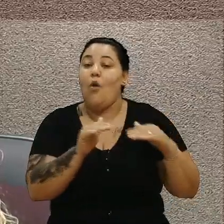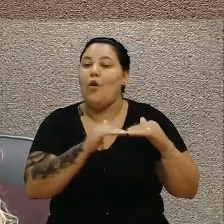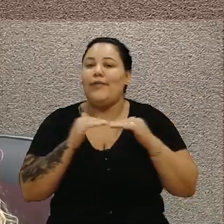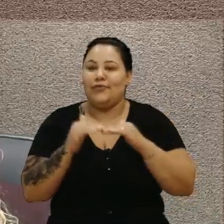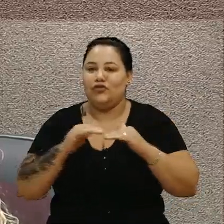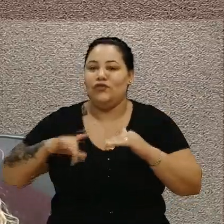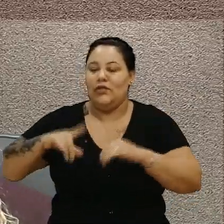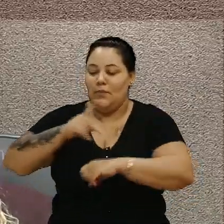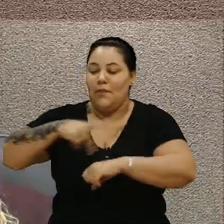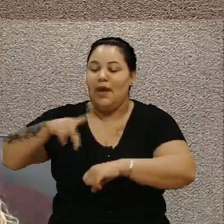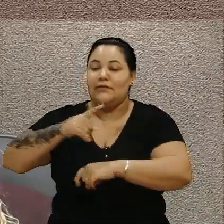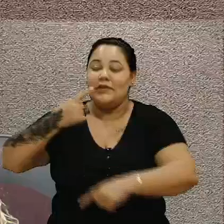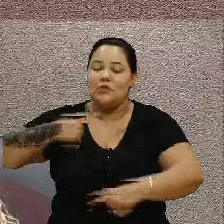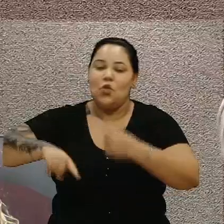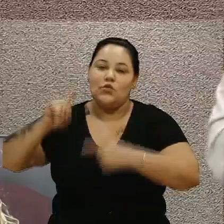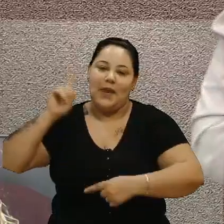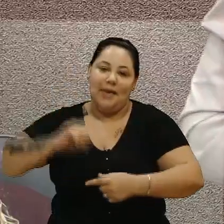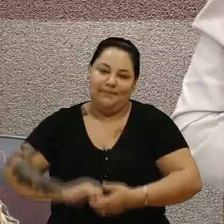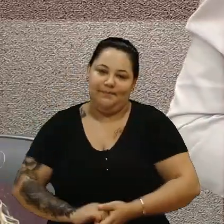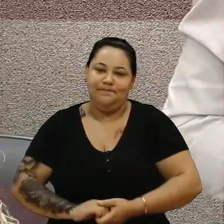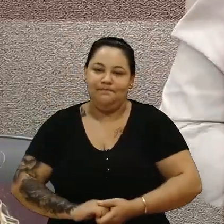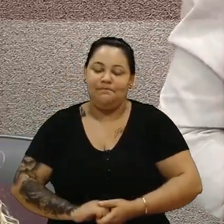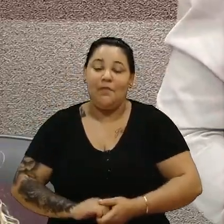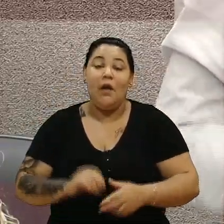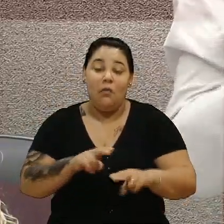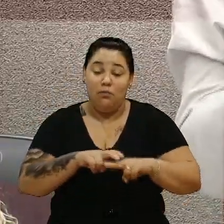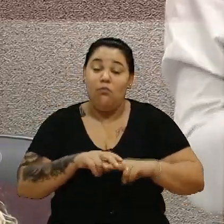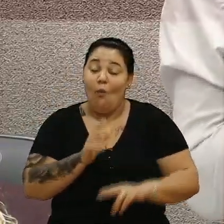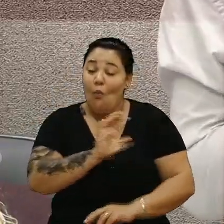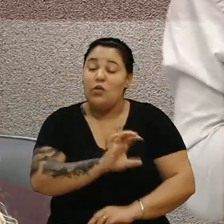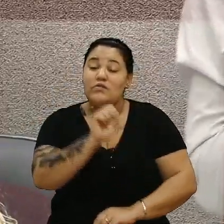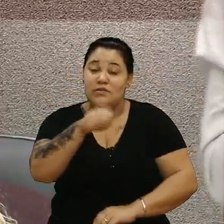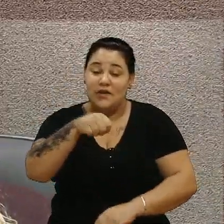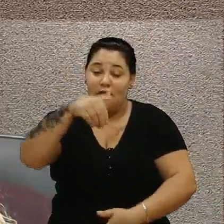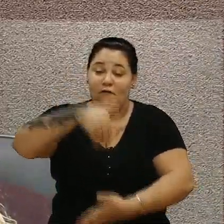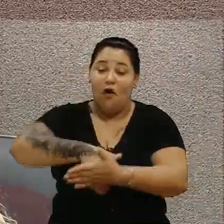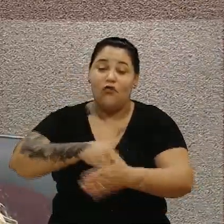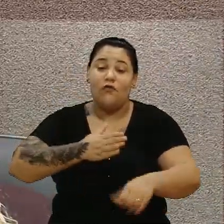país que prosperará. E é por isso que eu votarei favorável. Obrigado, senhor presidente.